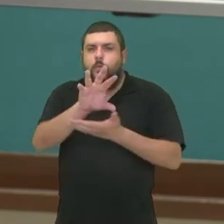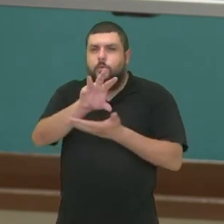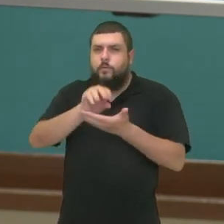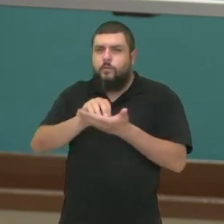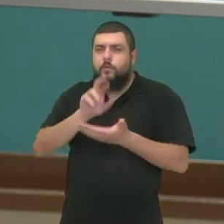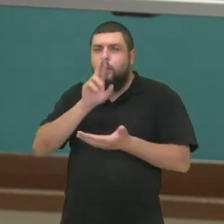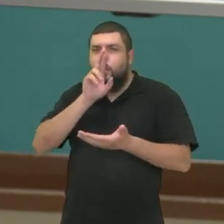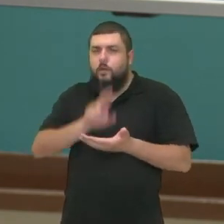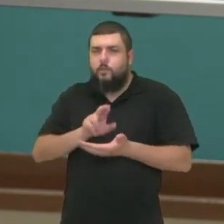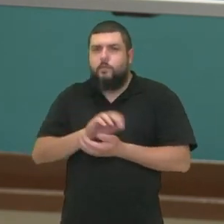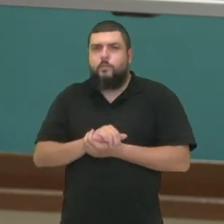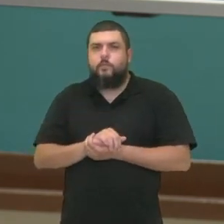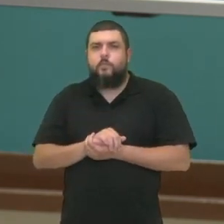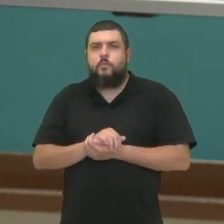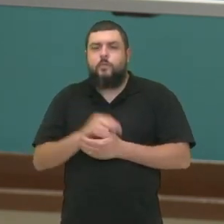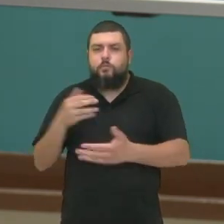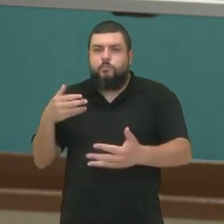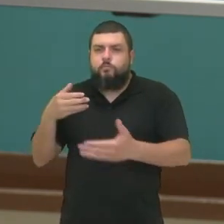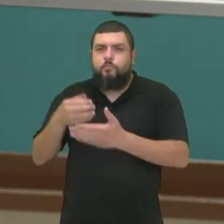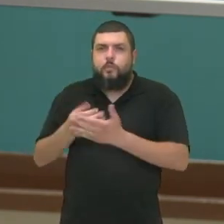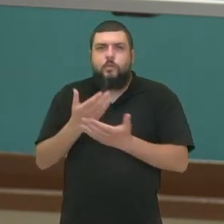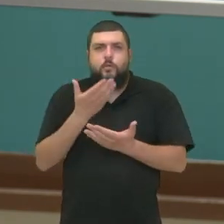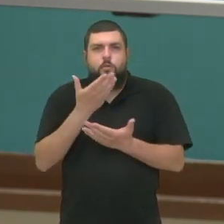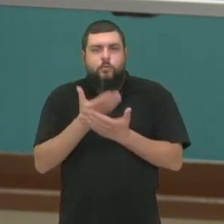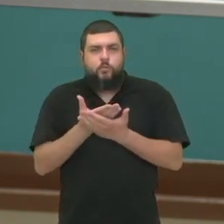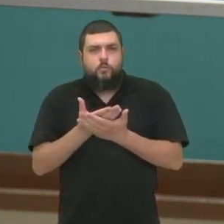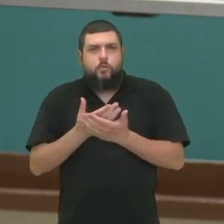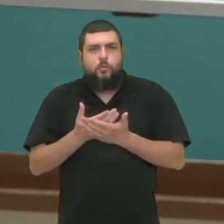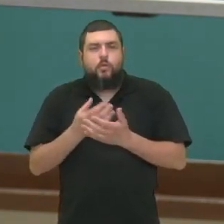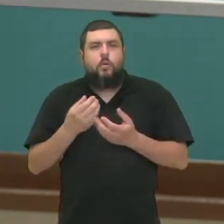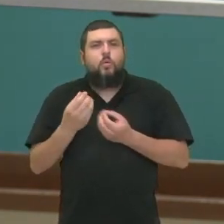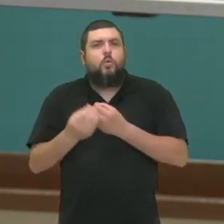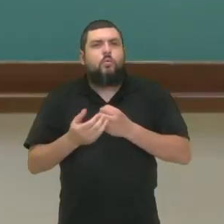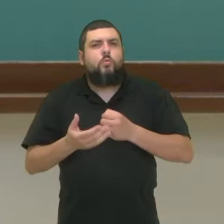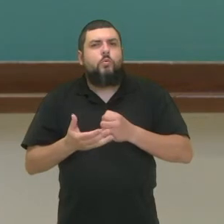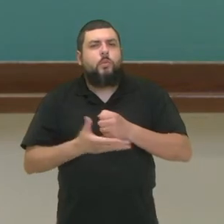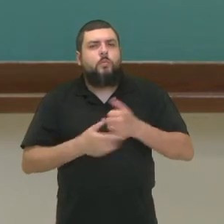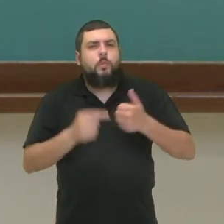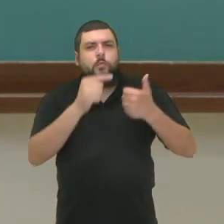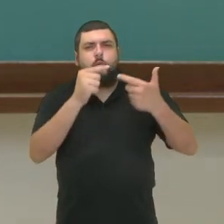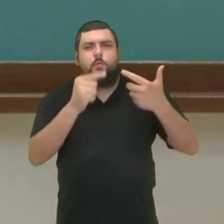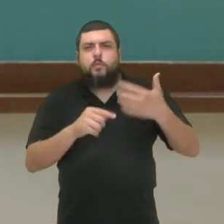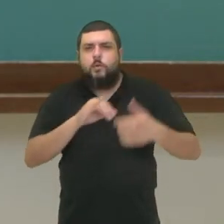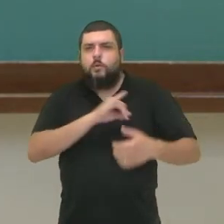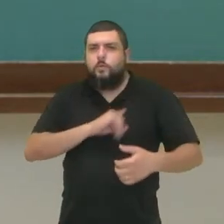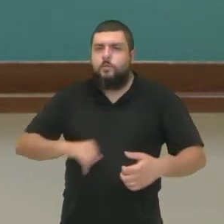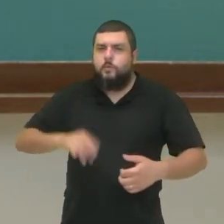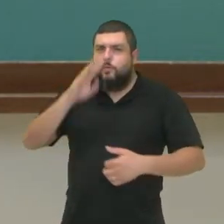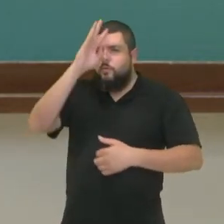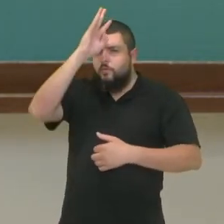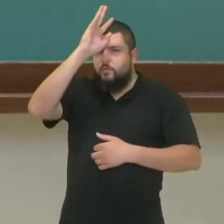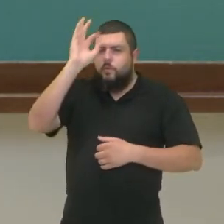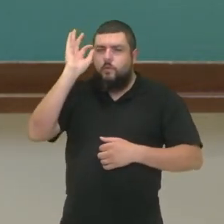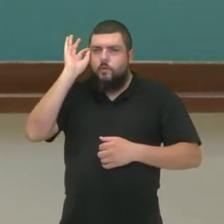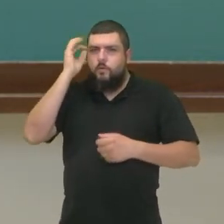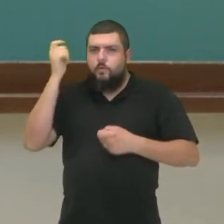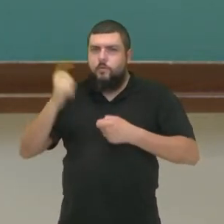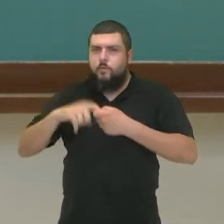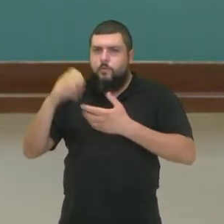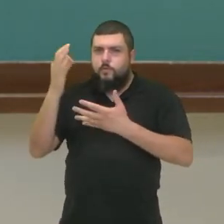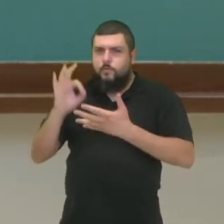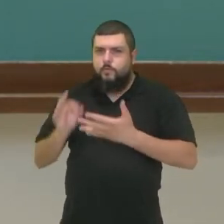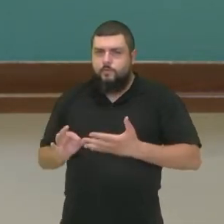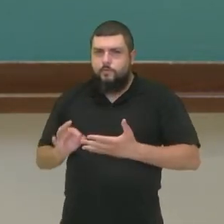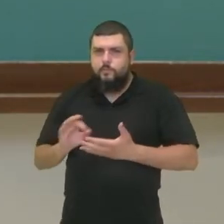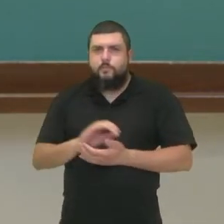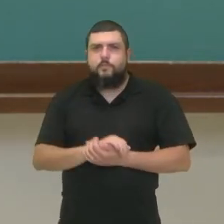De acordo com o nosso estudo, quais eram as bases de sustentação do Império Romano? Daqui a pouquinho, galera, do sexto ano, nós voltamos.